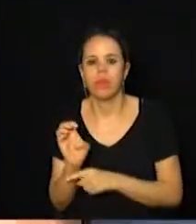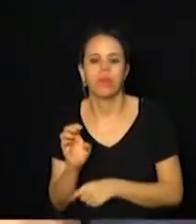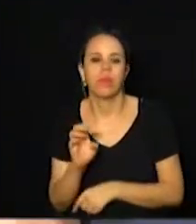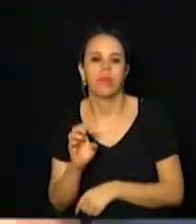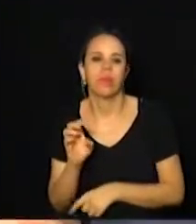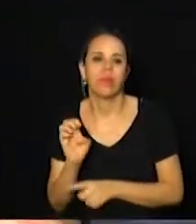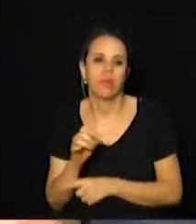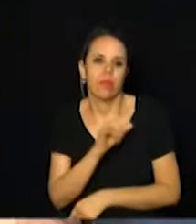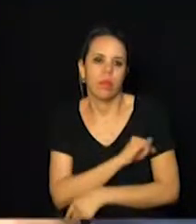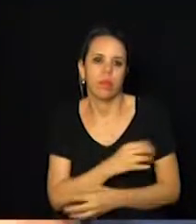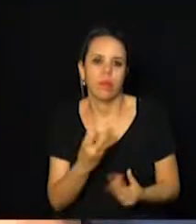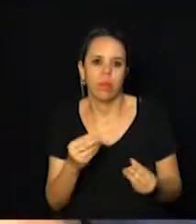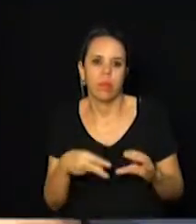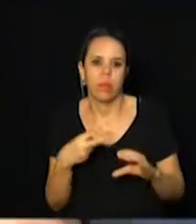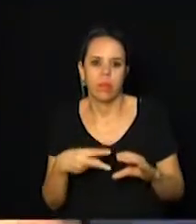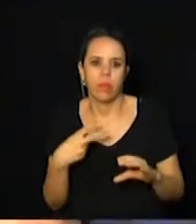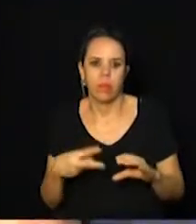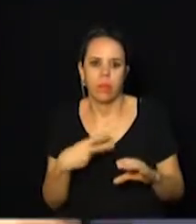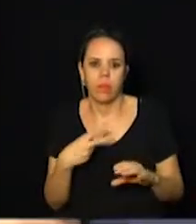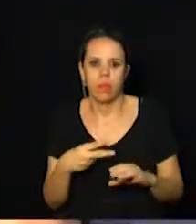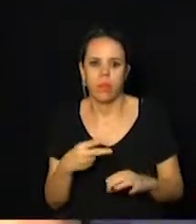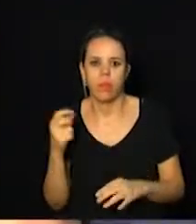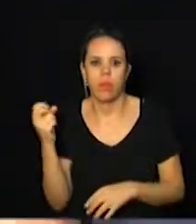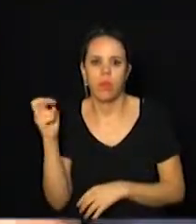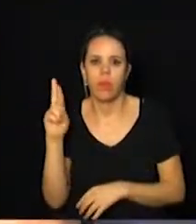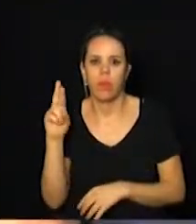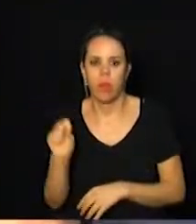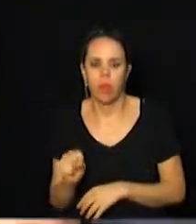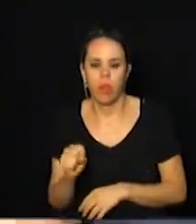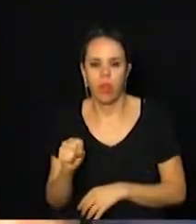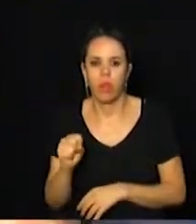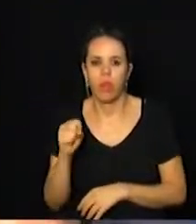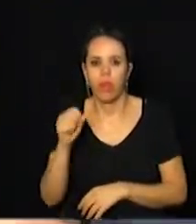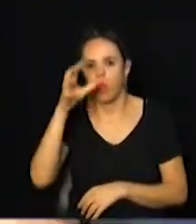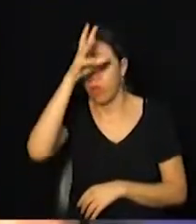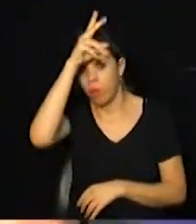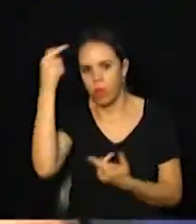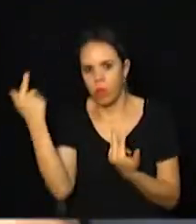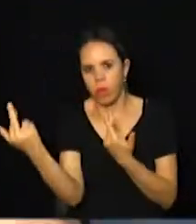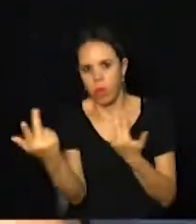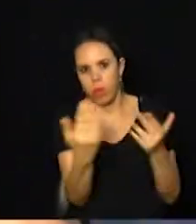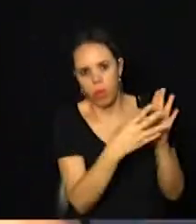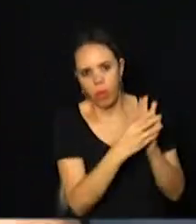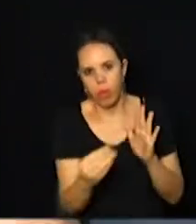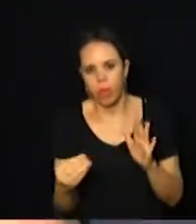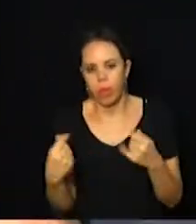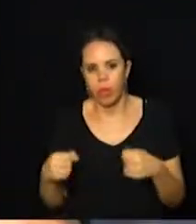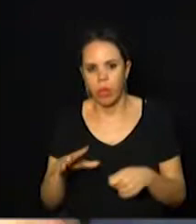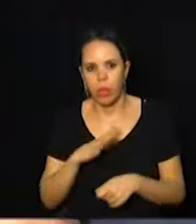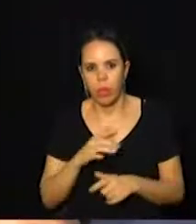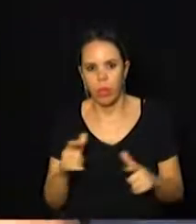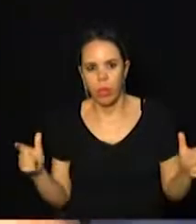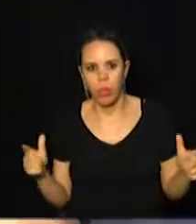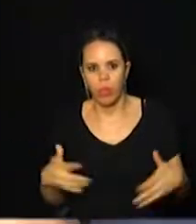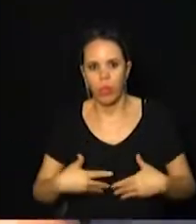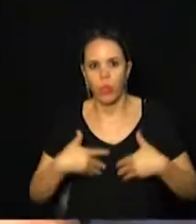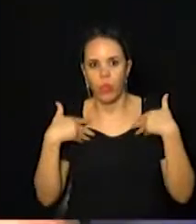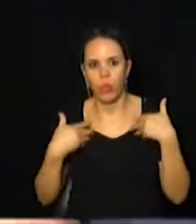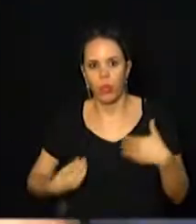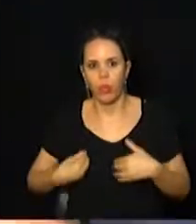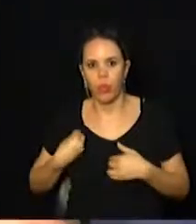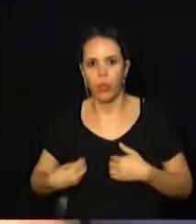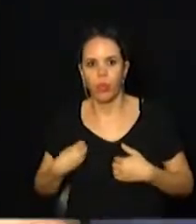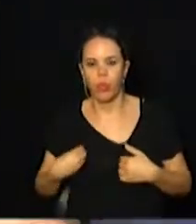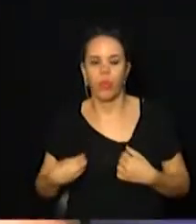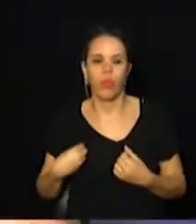do Rio várias câmaras de vereadores no Rio Grande do Norte Manaus também a mesma coisa você cidade é uma cidade que se orgulha de viver